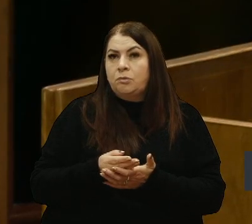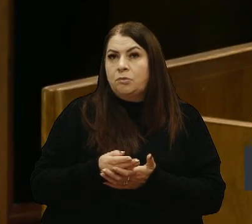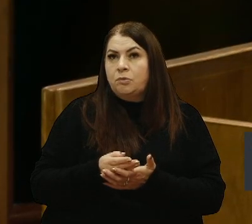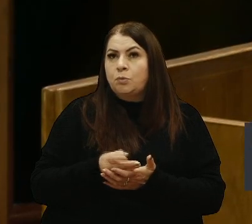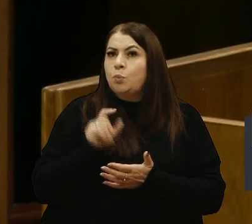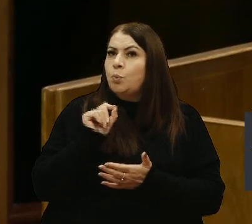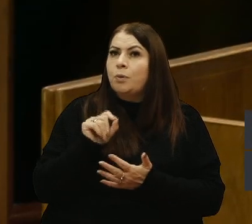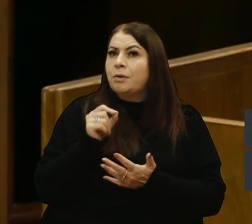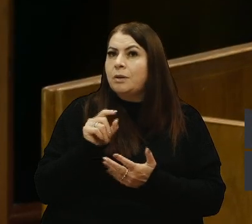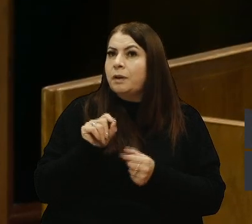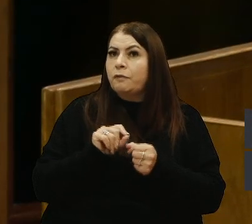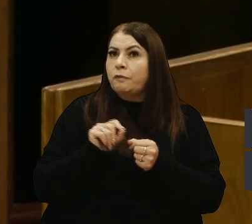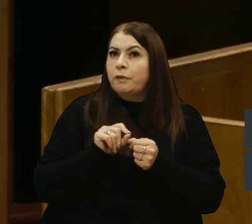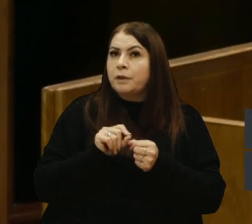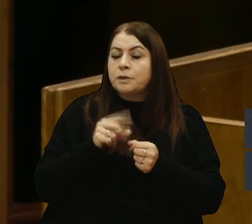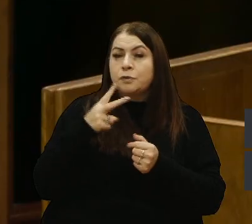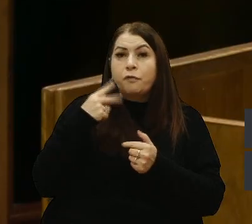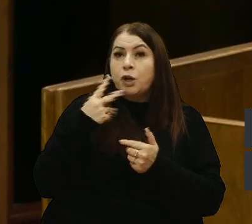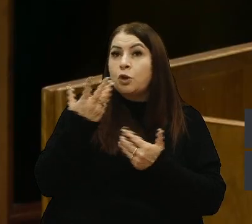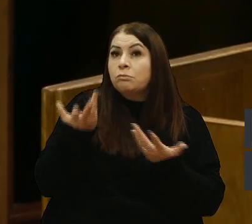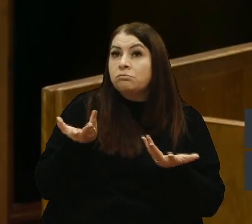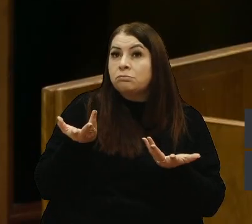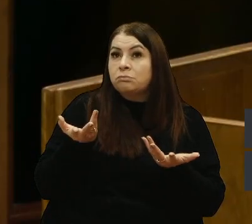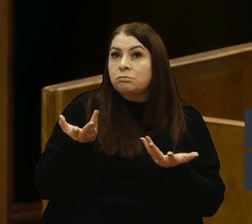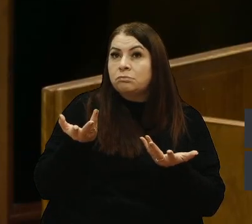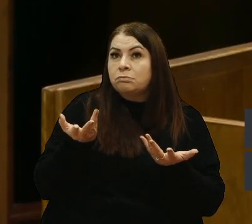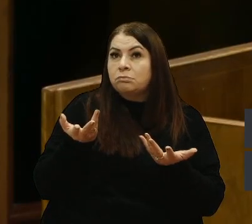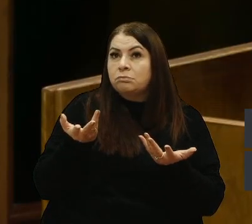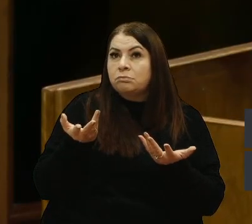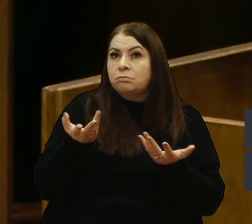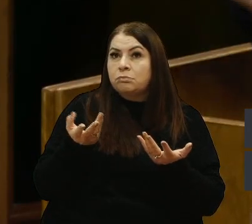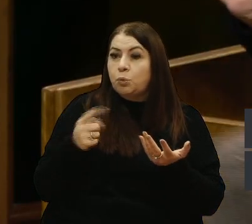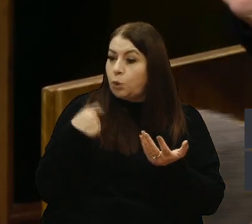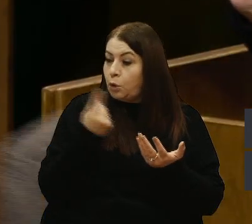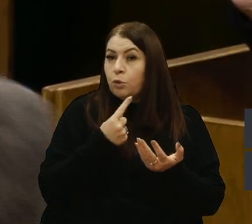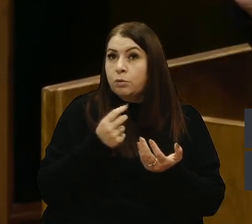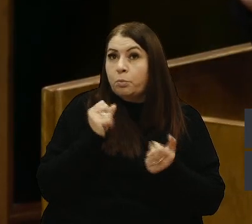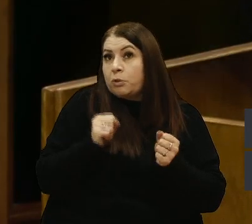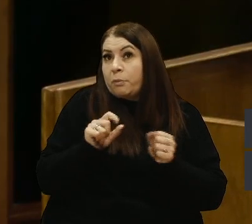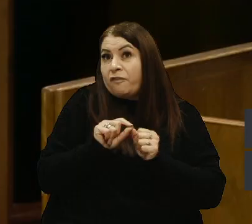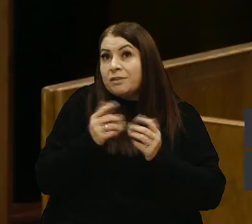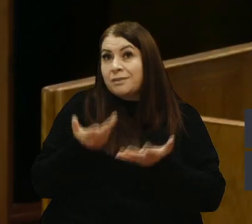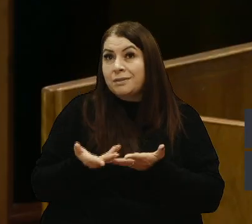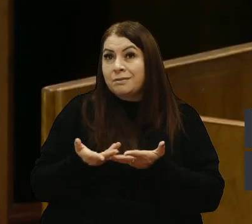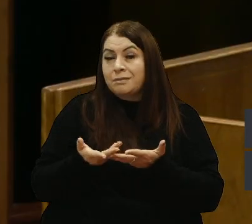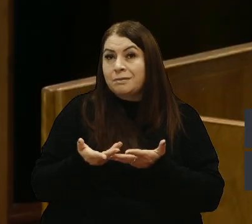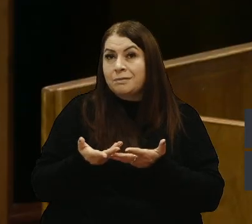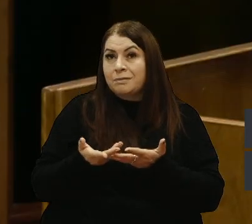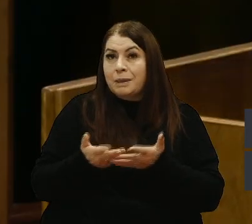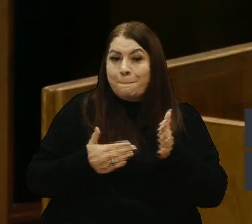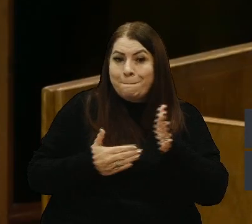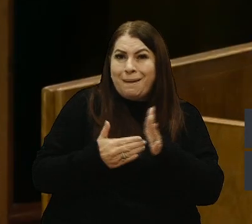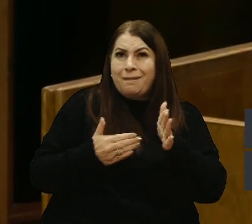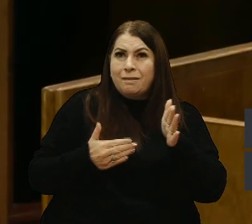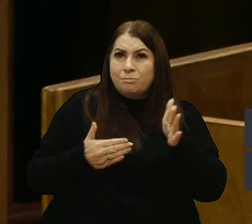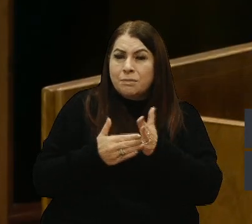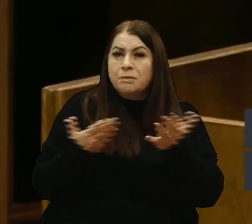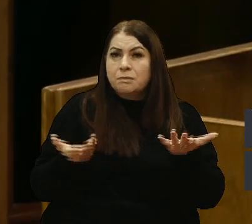o que faz um vereador? Ou o que nós podemos fazer? No entanto, somos